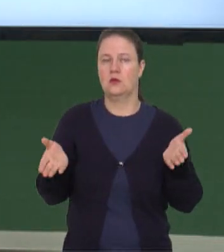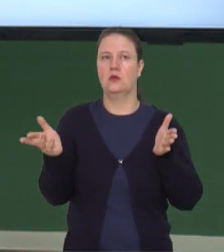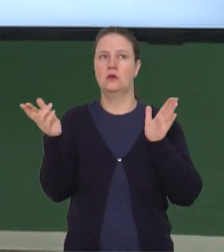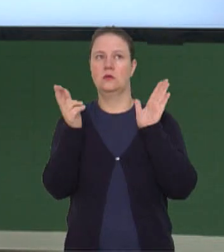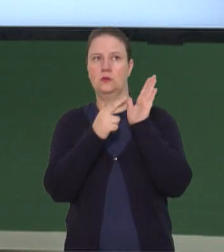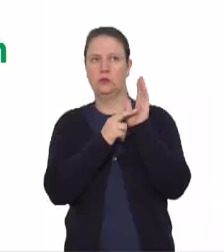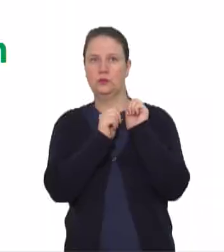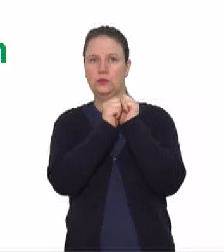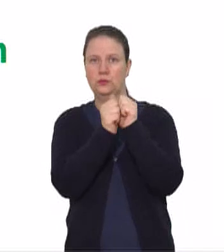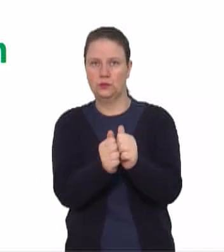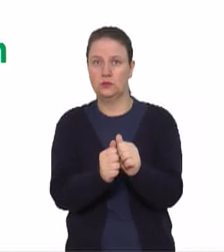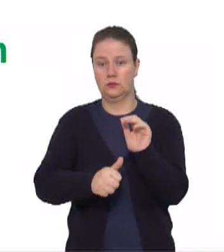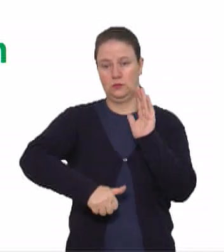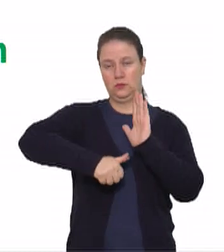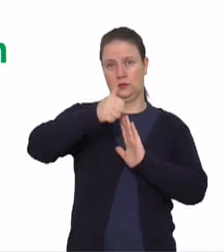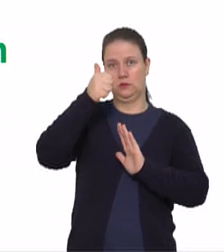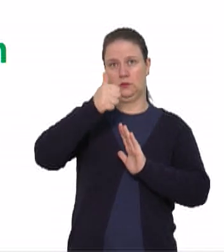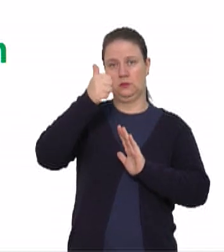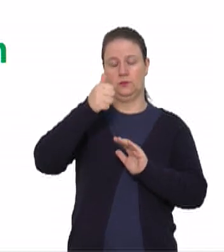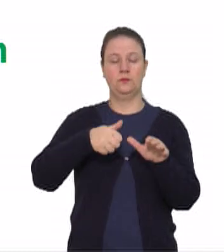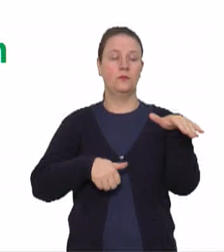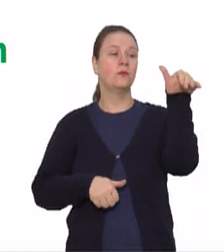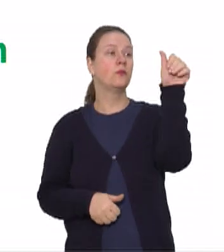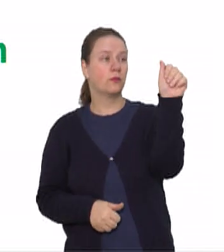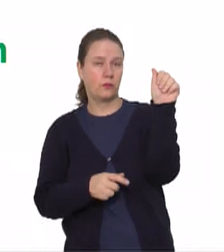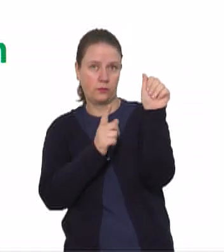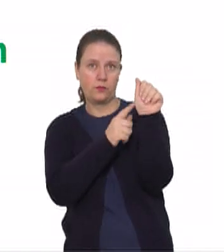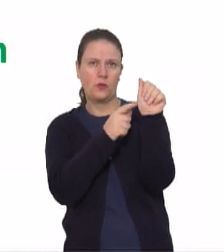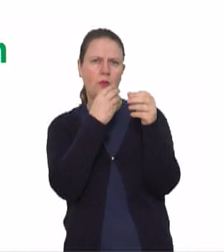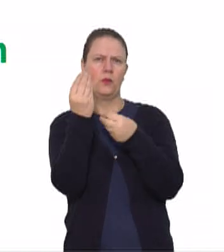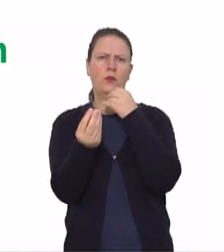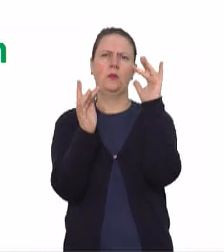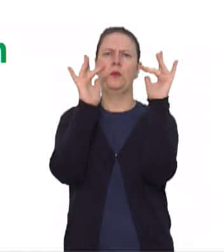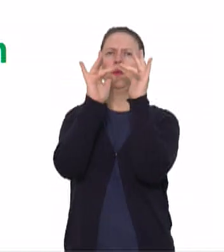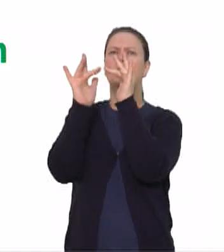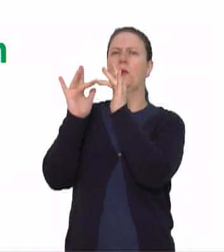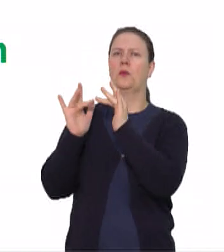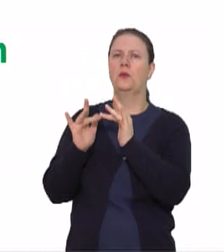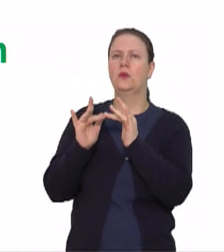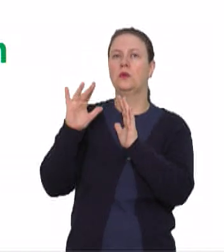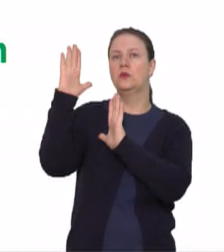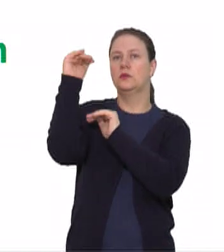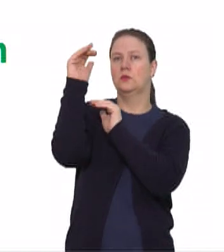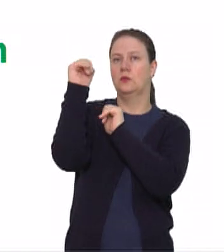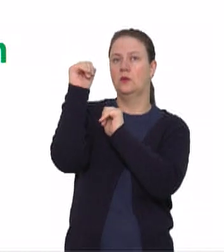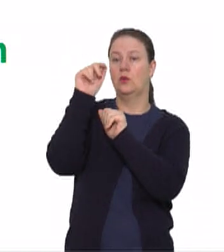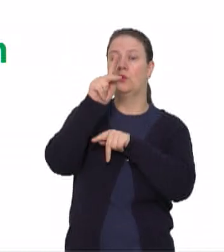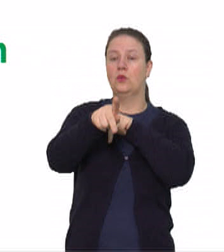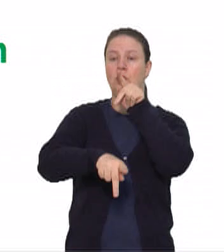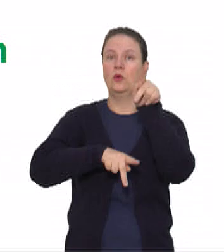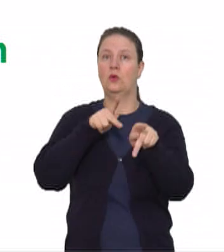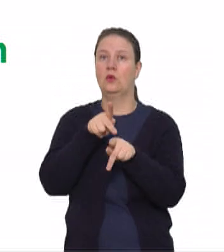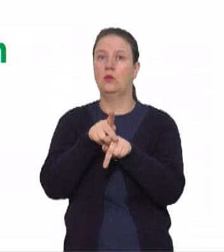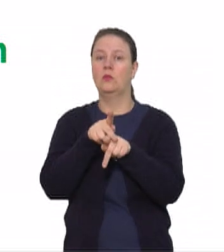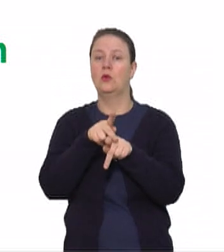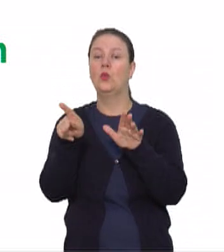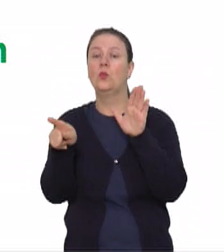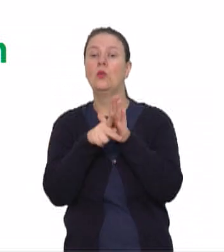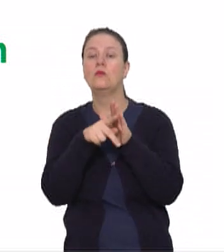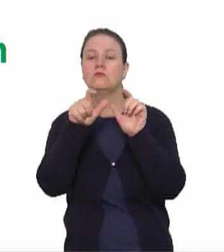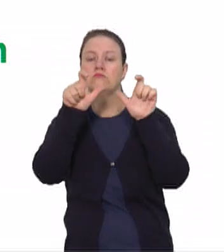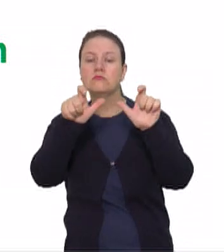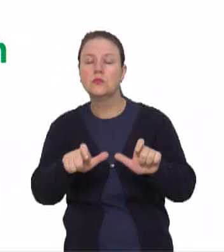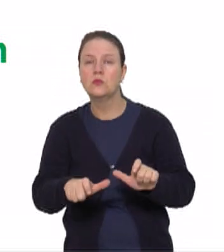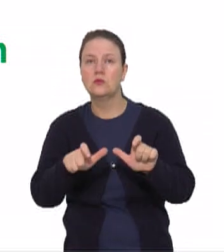juntos aí. Então a primeira, a letra A, como foi o contato dos espanhóis com os povos originários? Os nativos foram